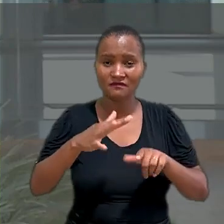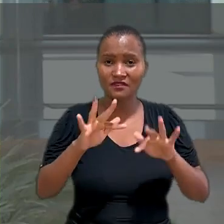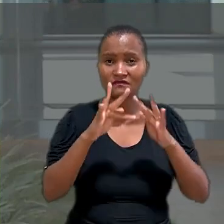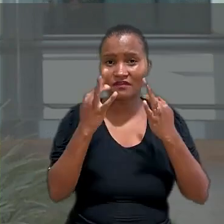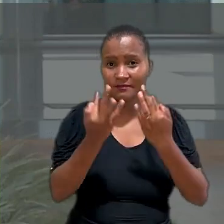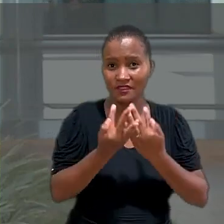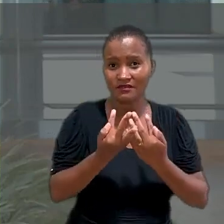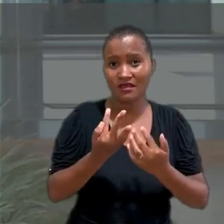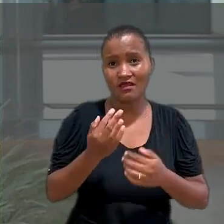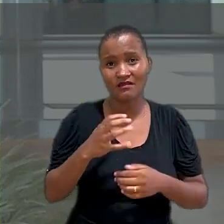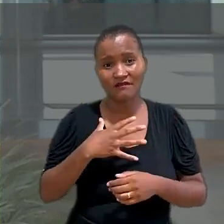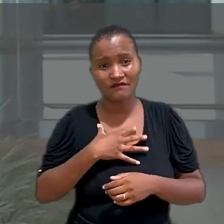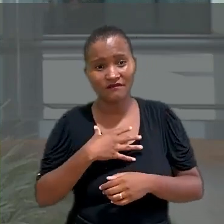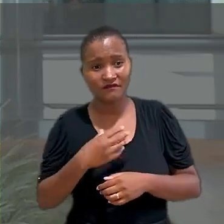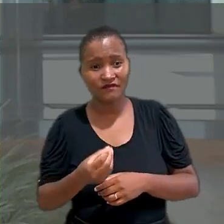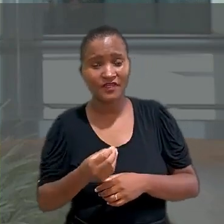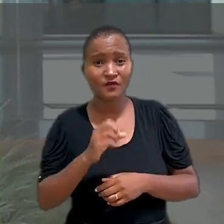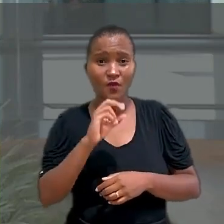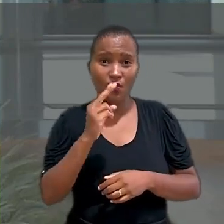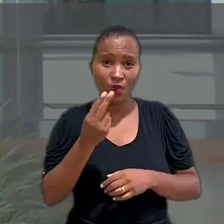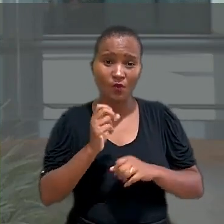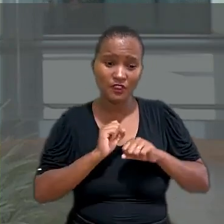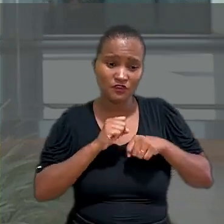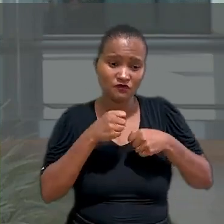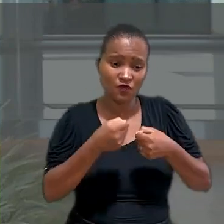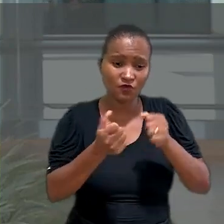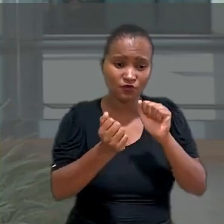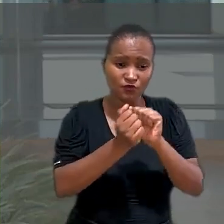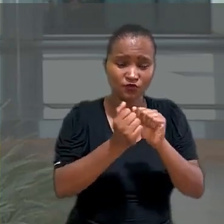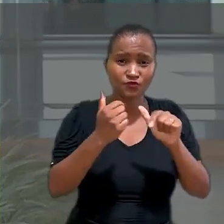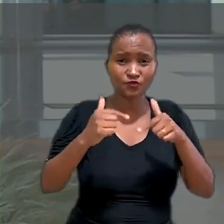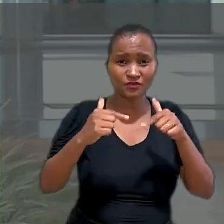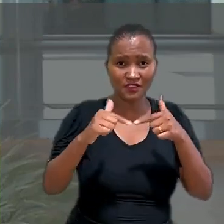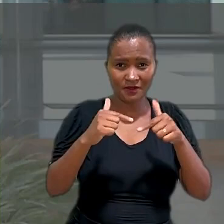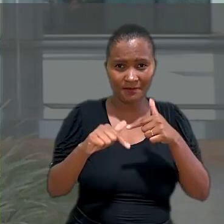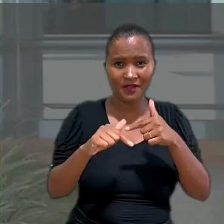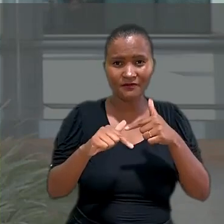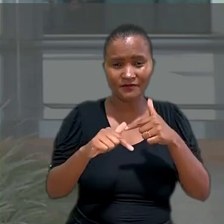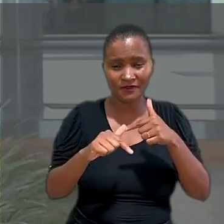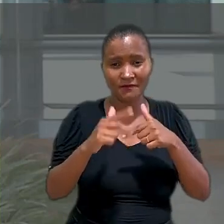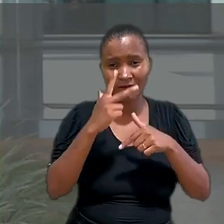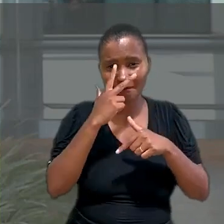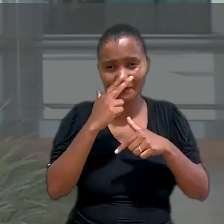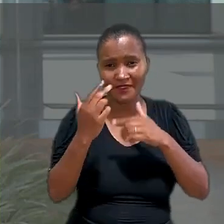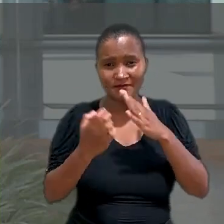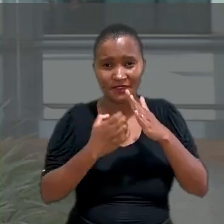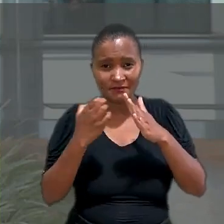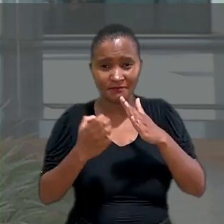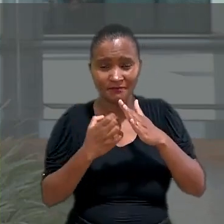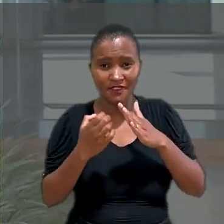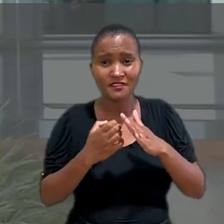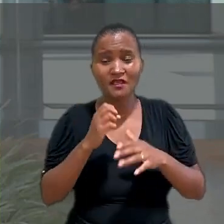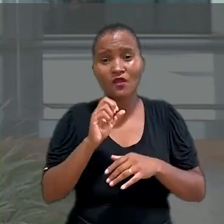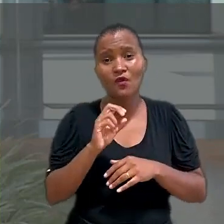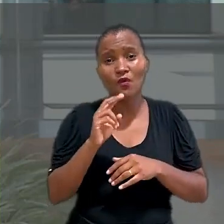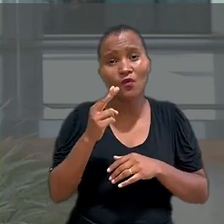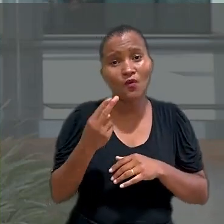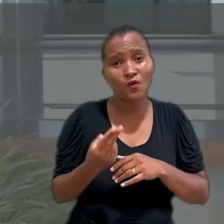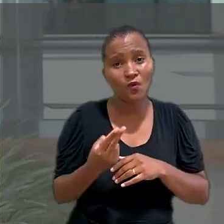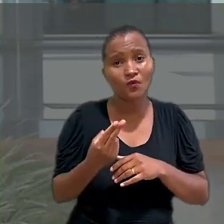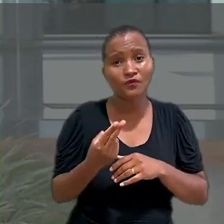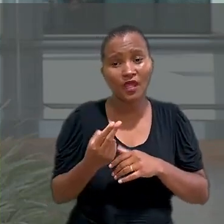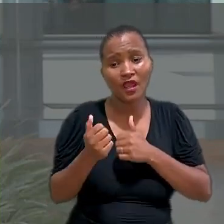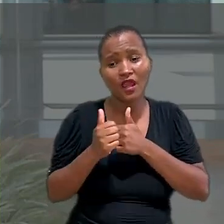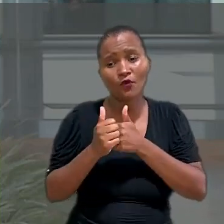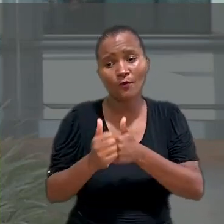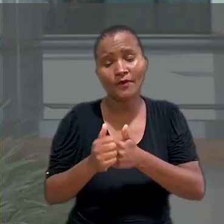seus familiares, os seus filhos, ou se engajam naquele trabalho perante aquele mesmo empregador, ou acabam